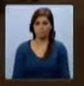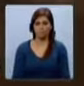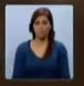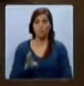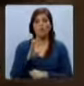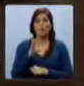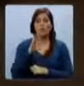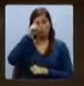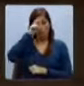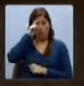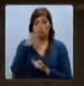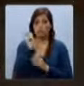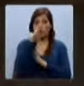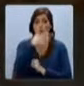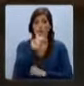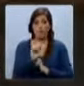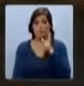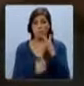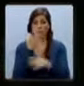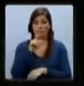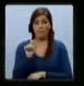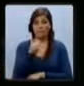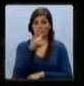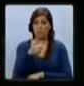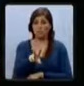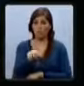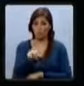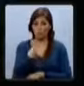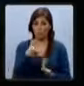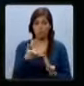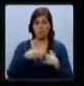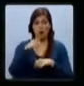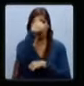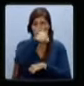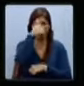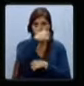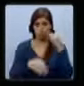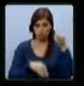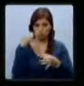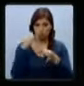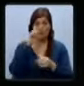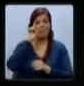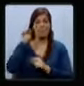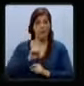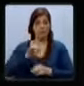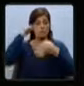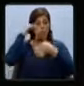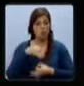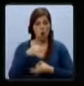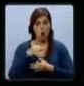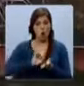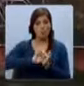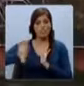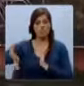José Sócrates chegou a Évora na madrugada do dia 25 de novembro, mas no calendário da Justiça, a data que conta é a do